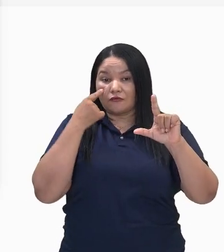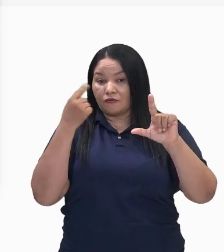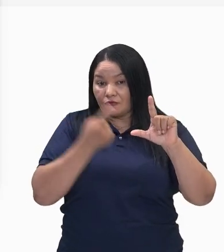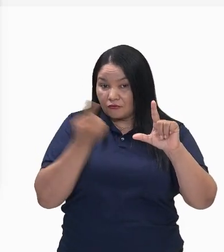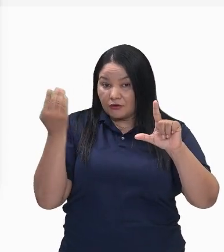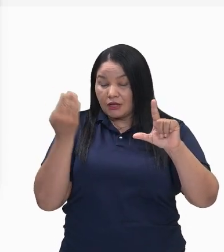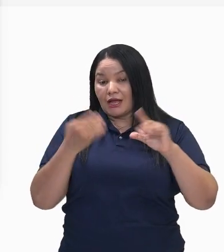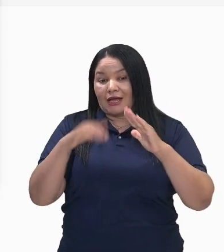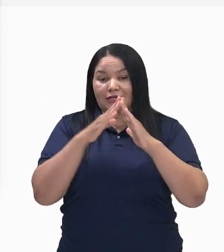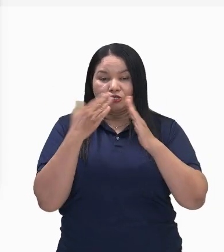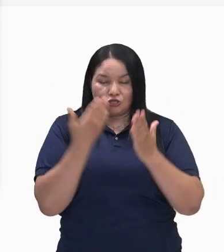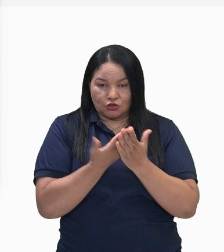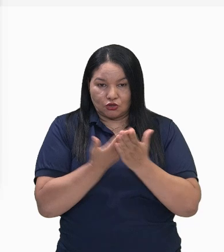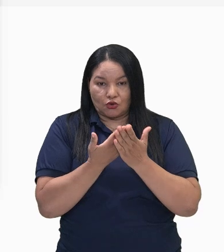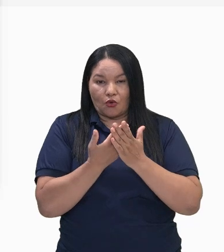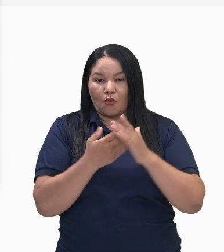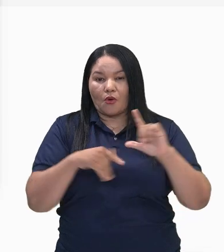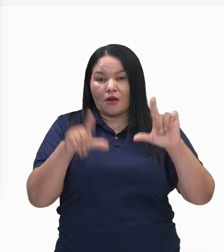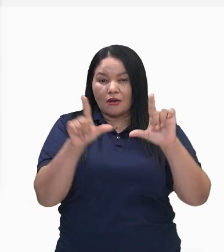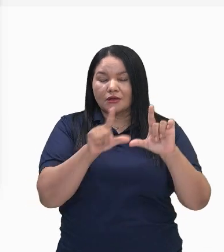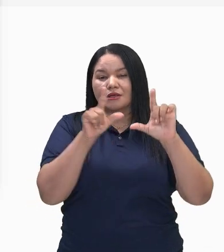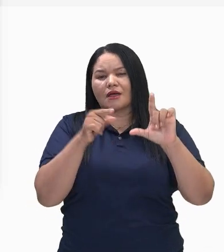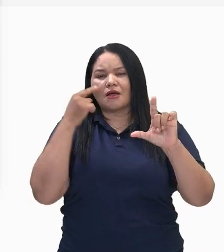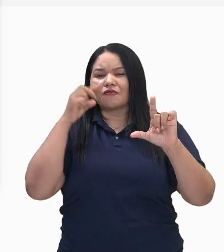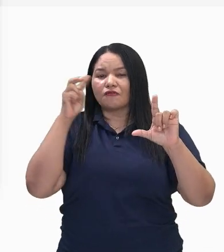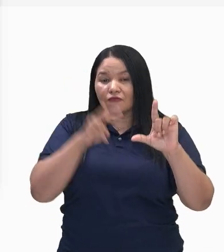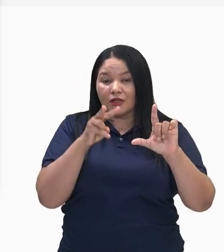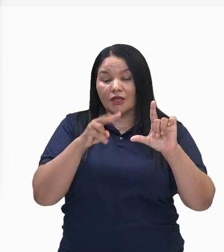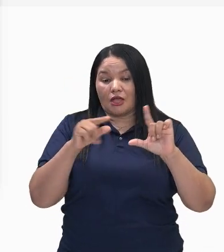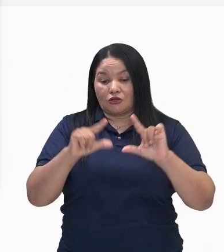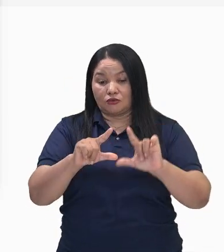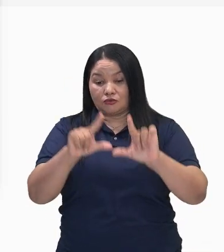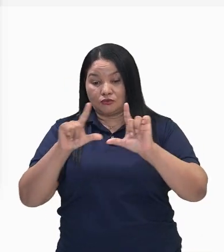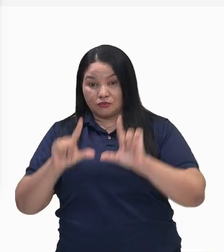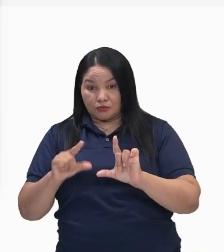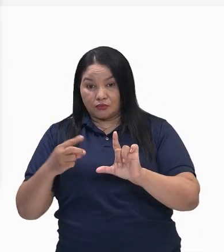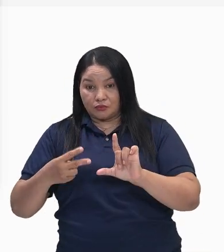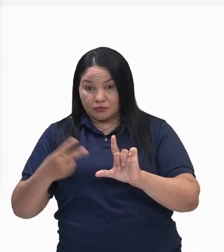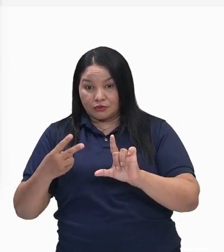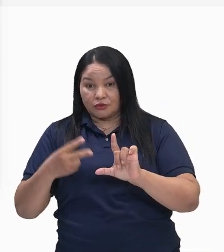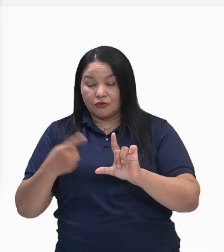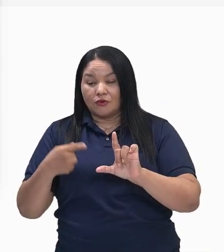a imagem de cima, é uma escola. E a de baixo é como se fosse o